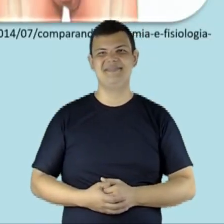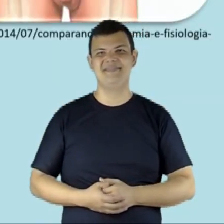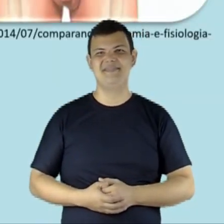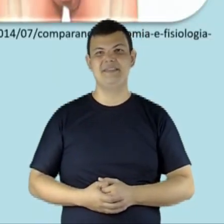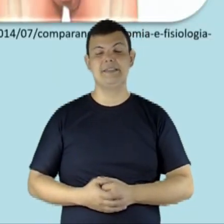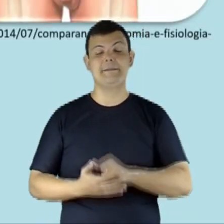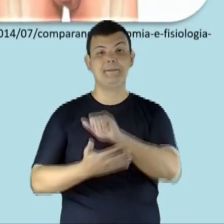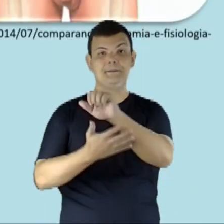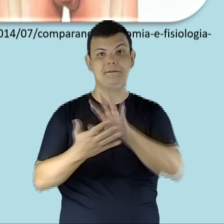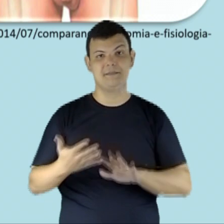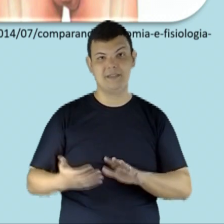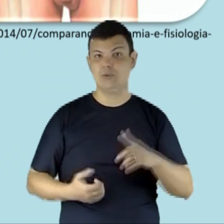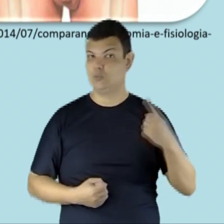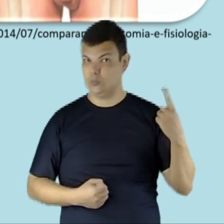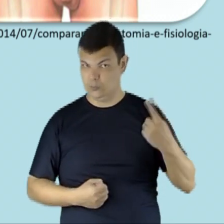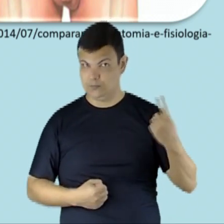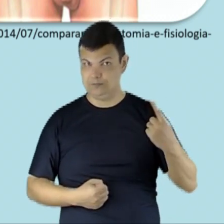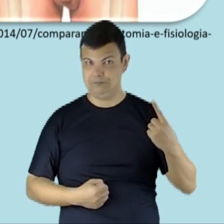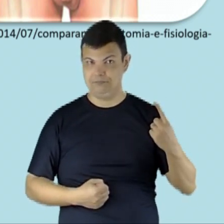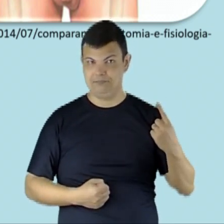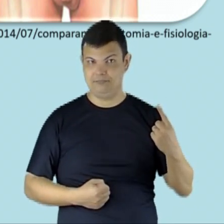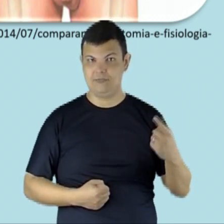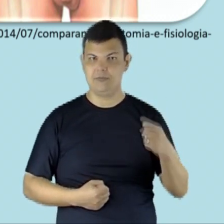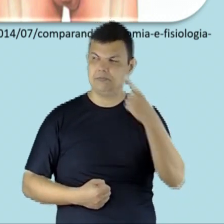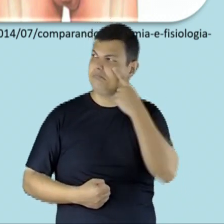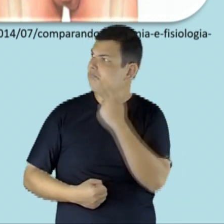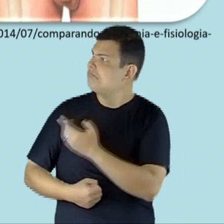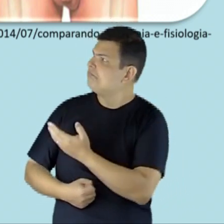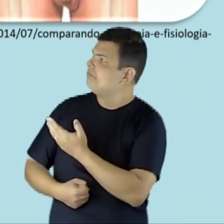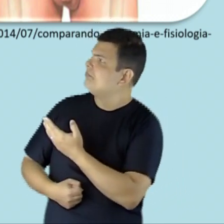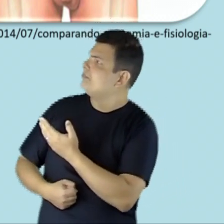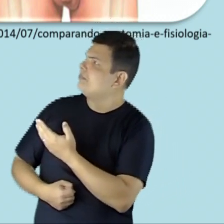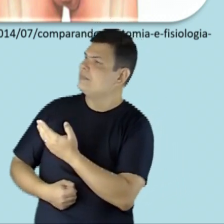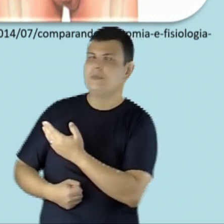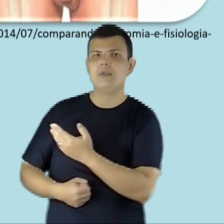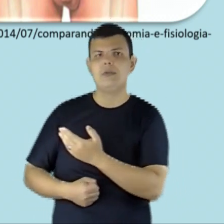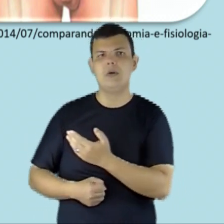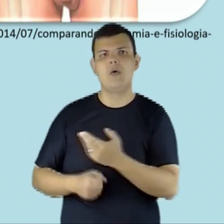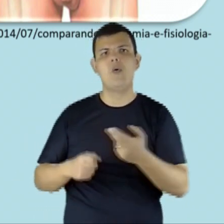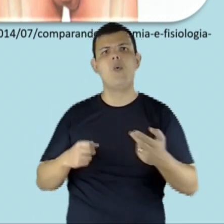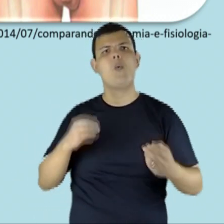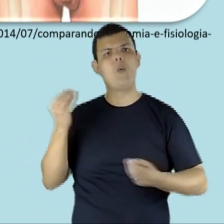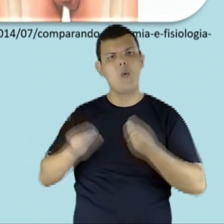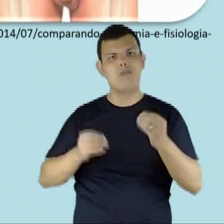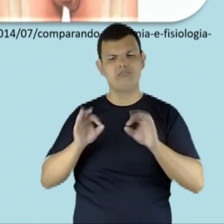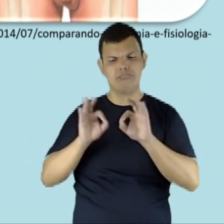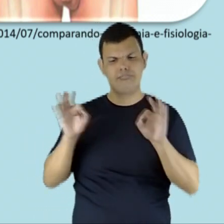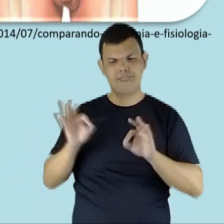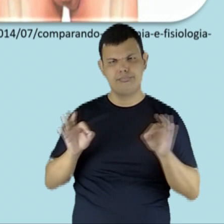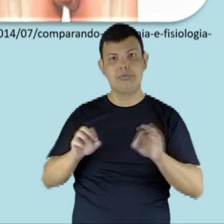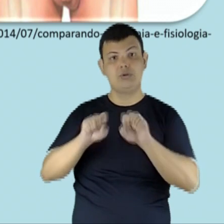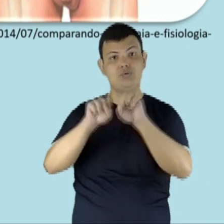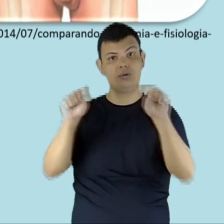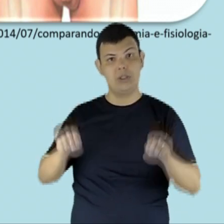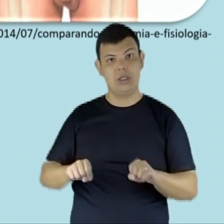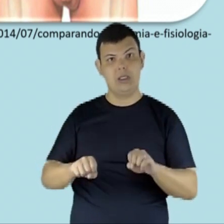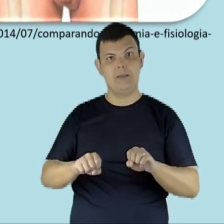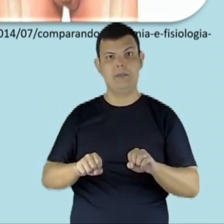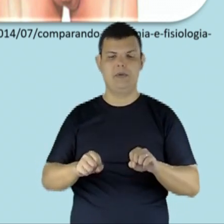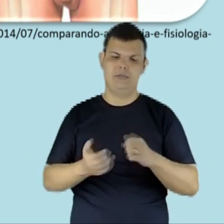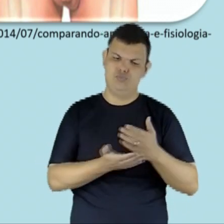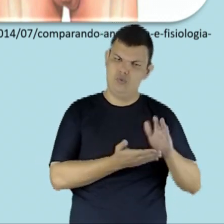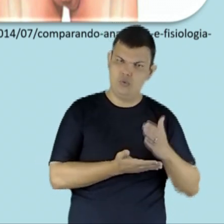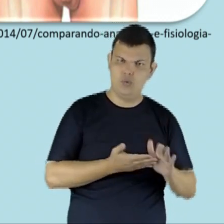Então, aqui na atividade número 1, você observa o funcionamento do sistema excretor, né, do